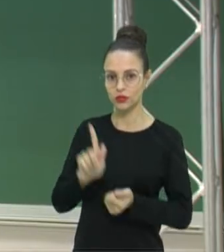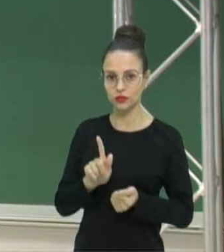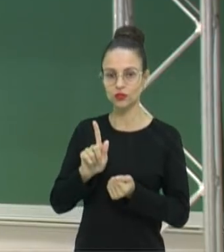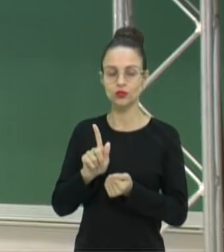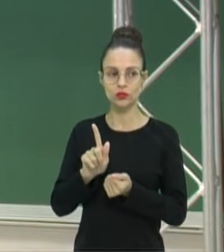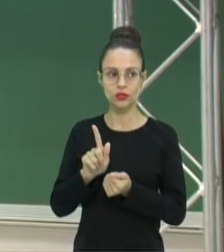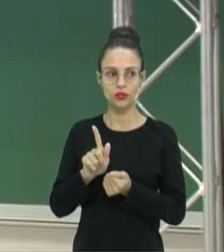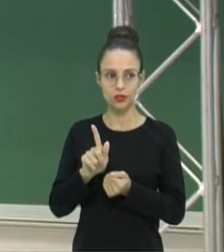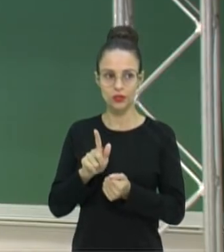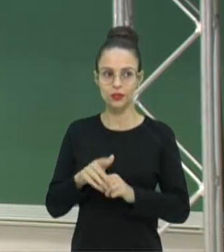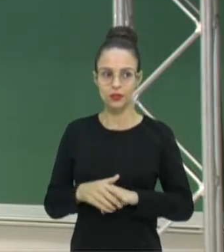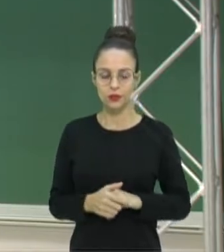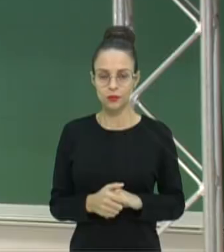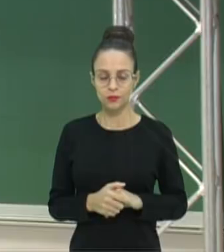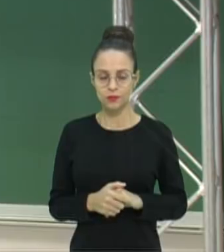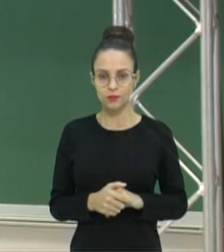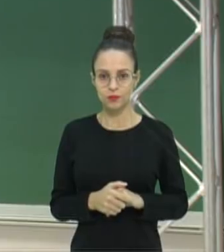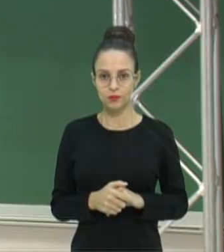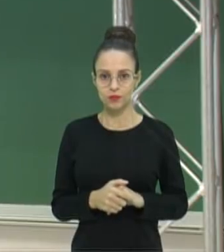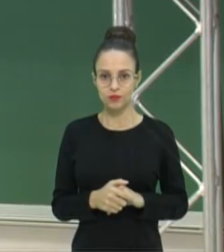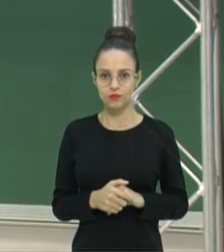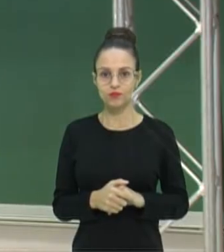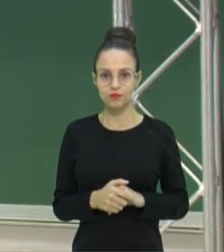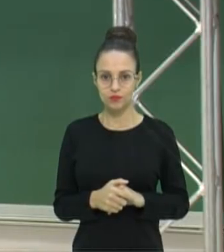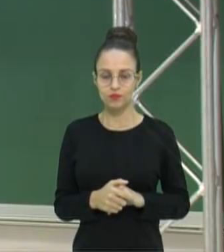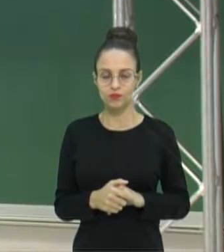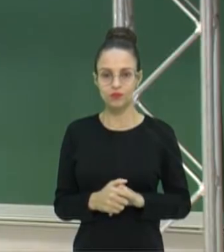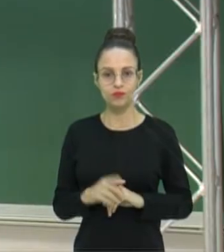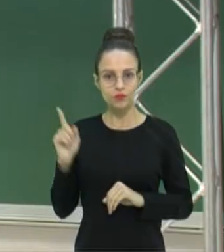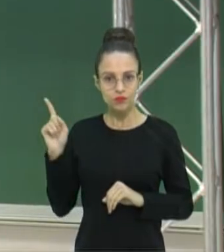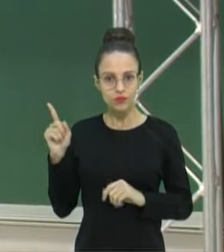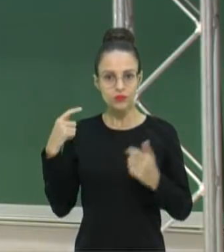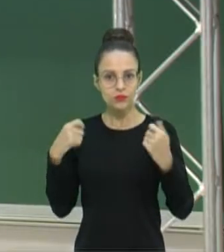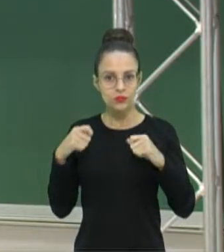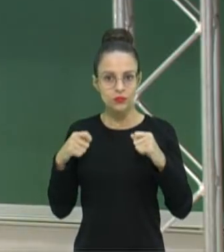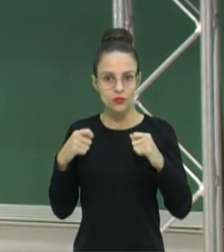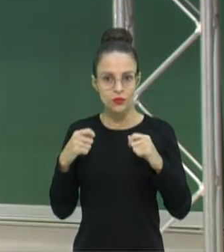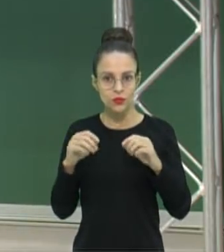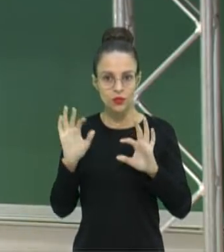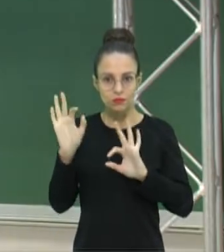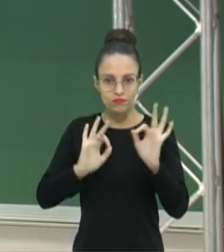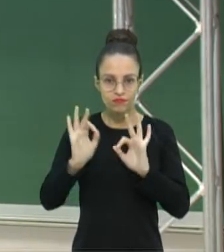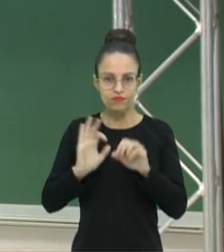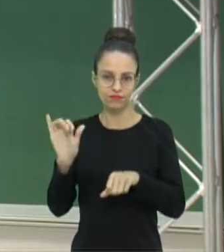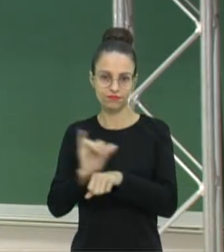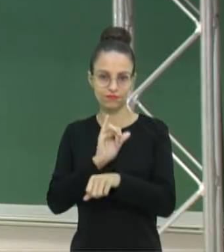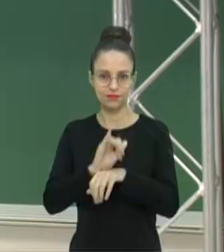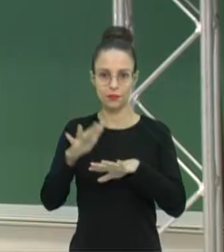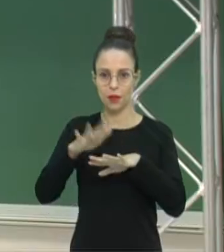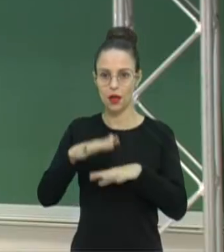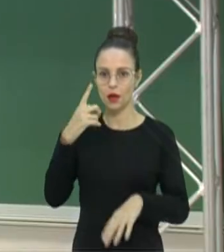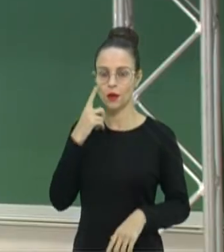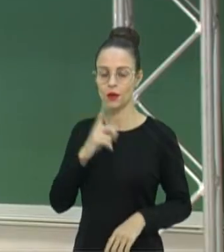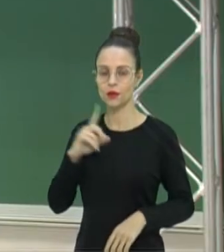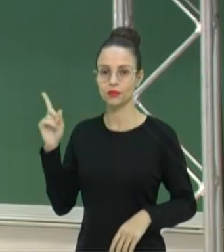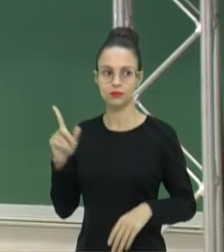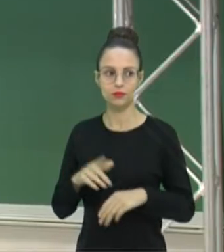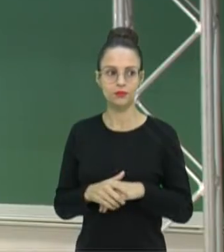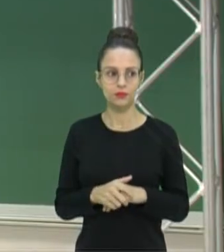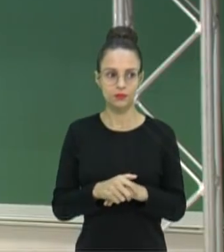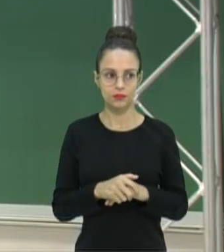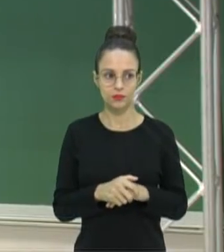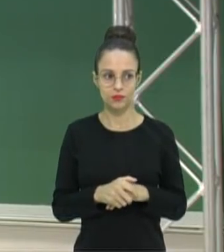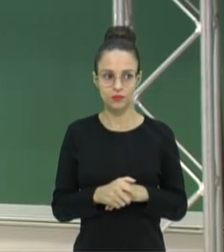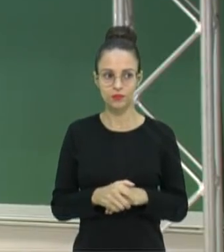gravitacional lá em cima, certo? E aqui eu vou ter que fazer umas mandinga matemática. Perceba o seguinte, ó, eu vou